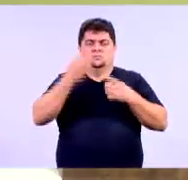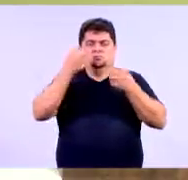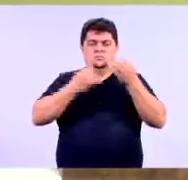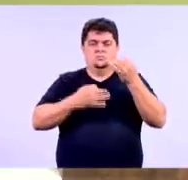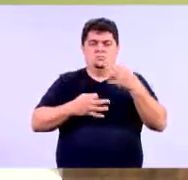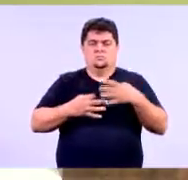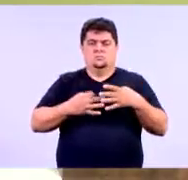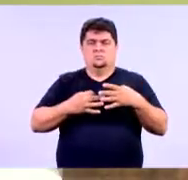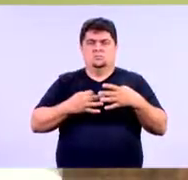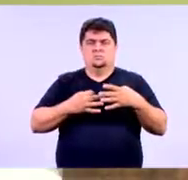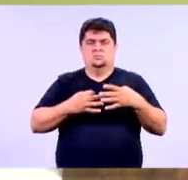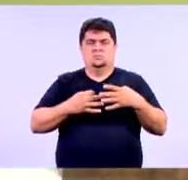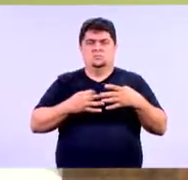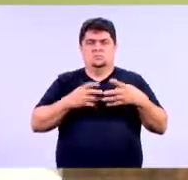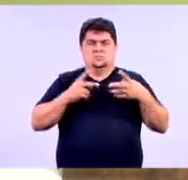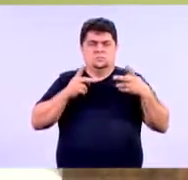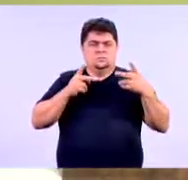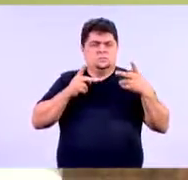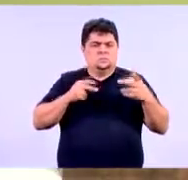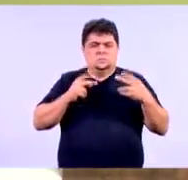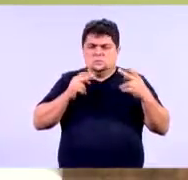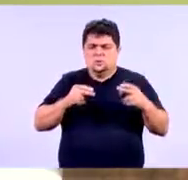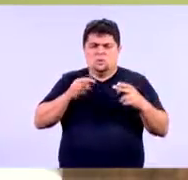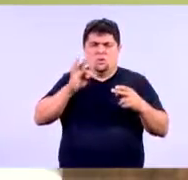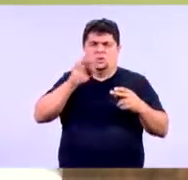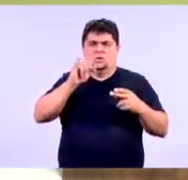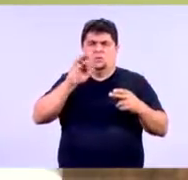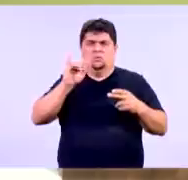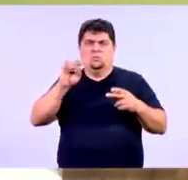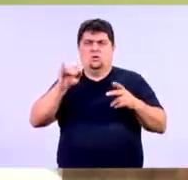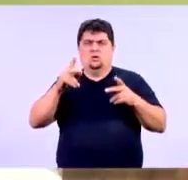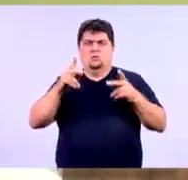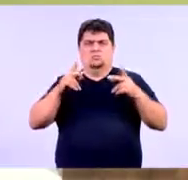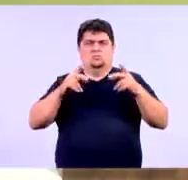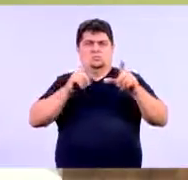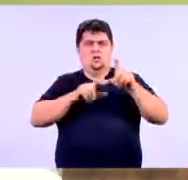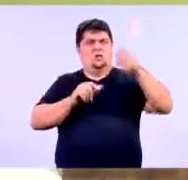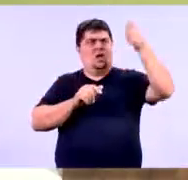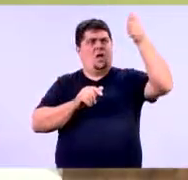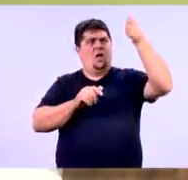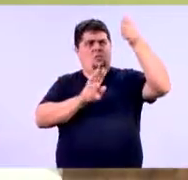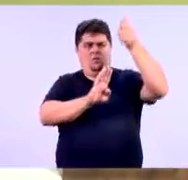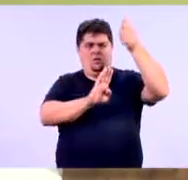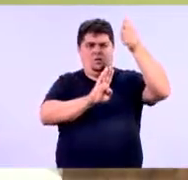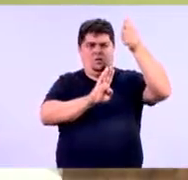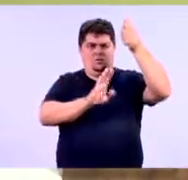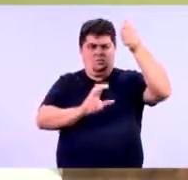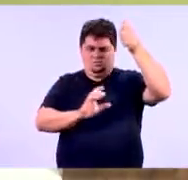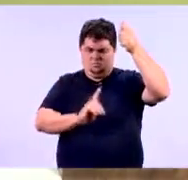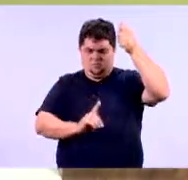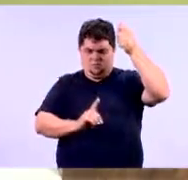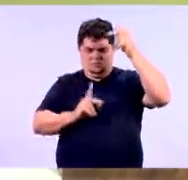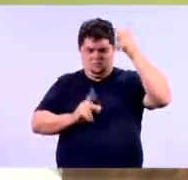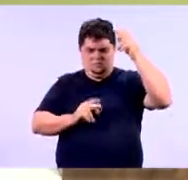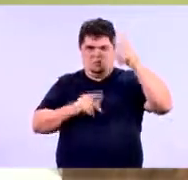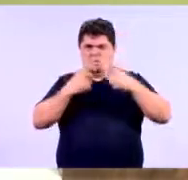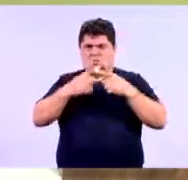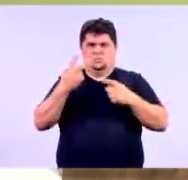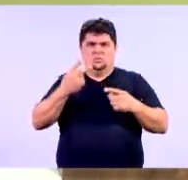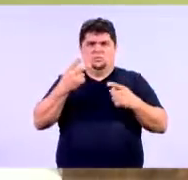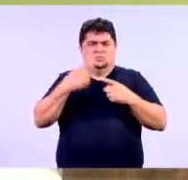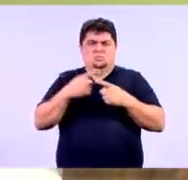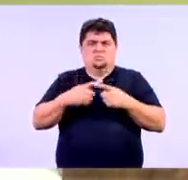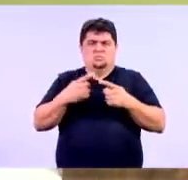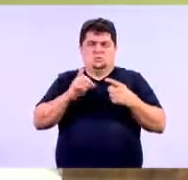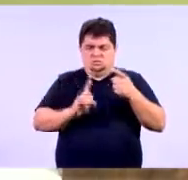mencionadas as mesmas espécies tributárias da letra A e B. Na 2, por que a D